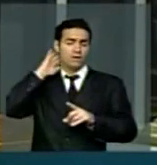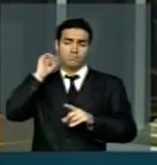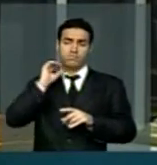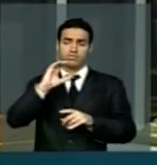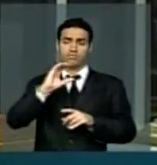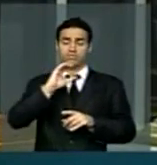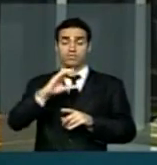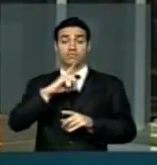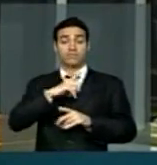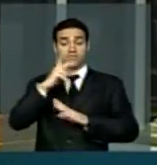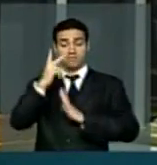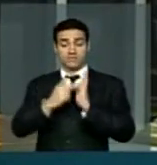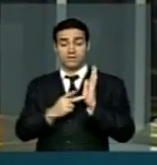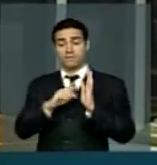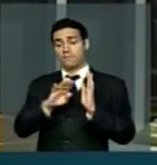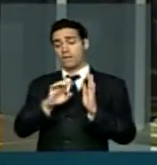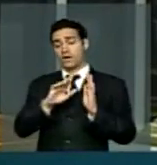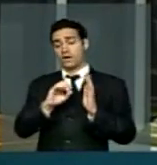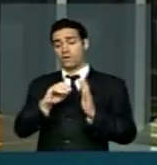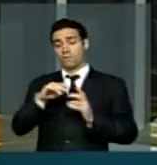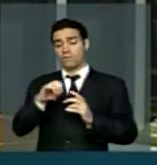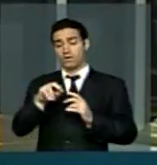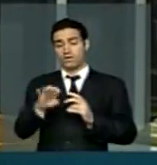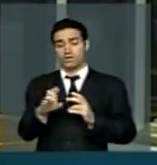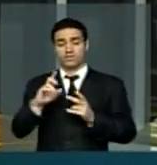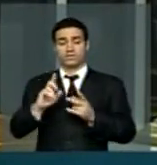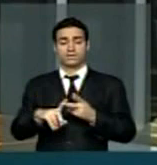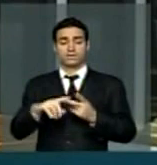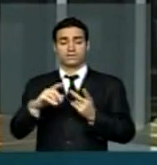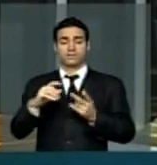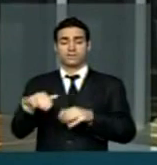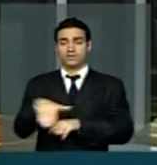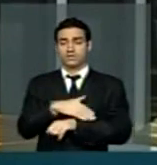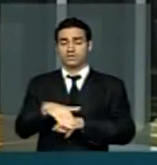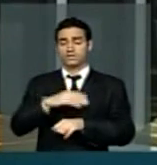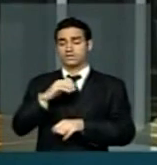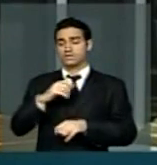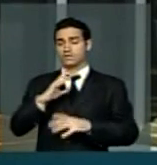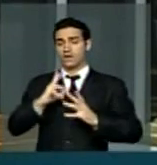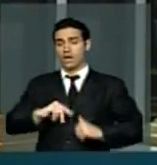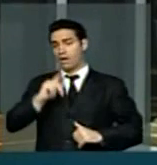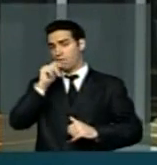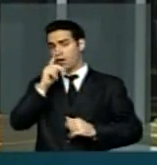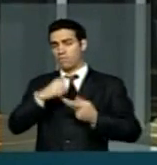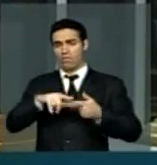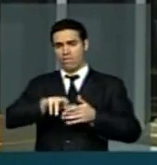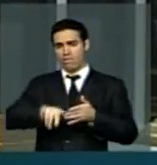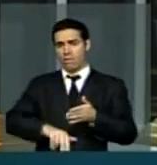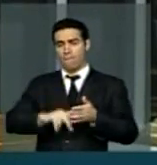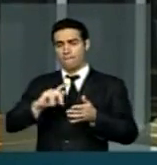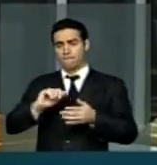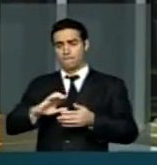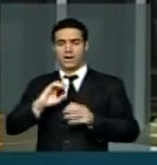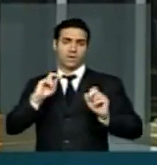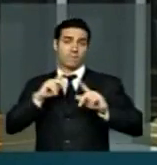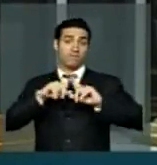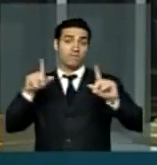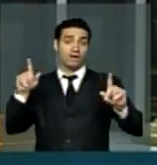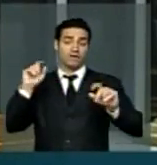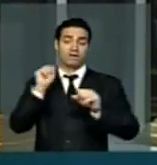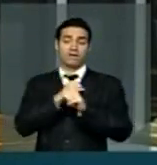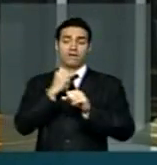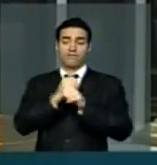grandes projetos, Belo Monte, Cuiabá-Santarém, Transamazônico, saneamento, os parques, mas na